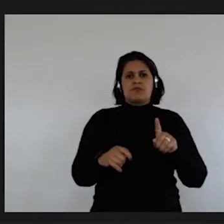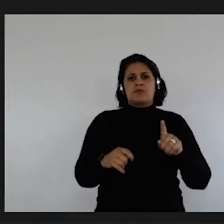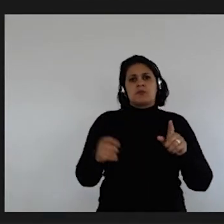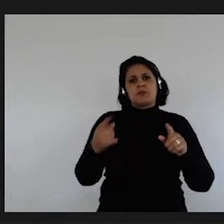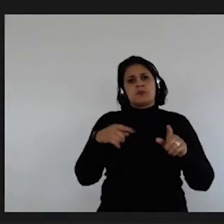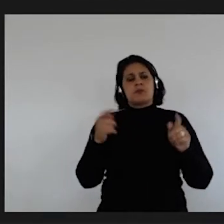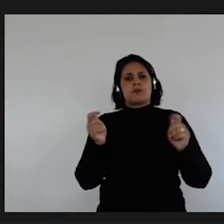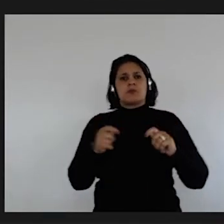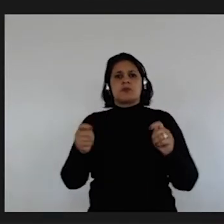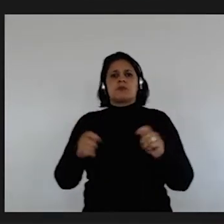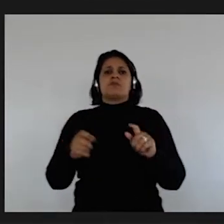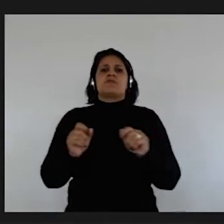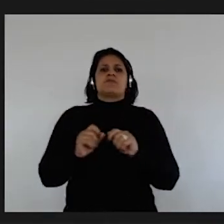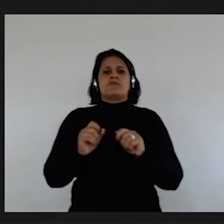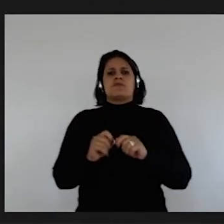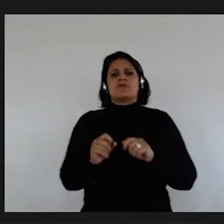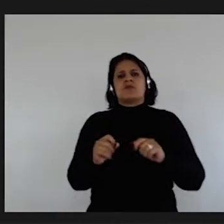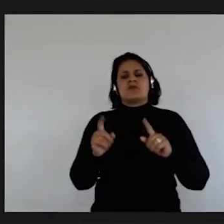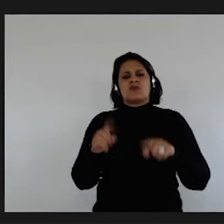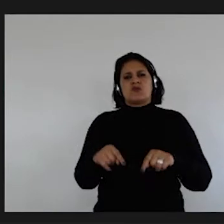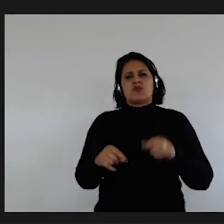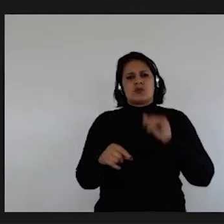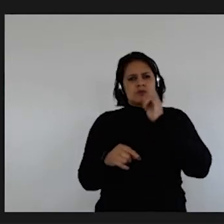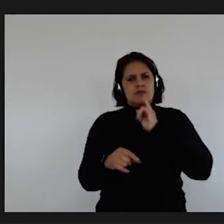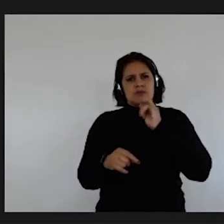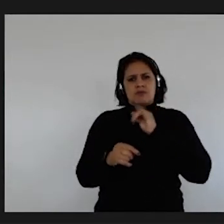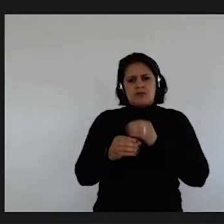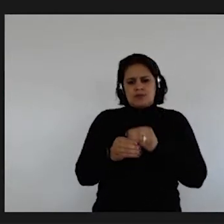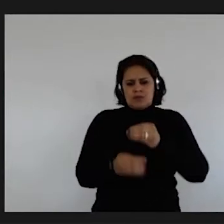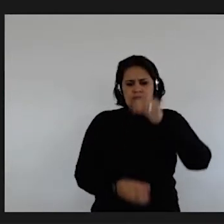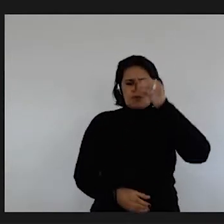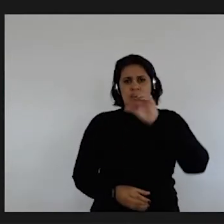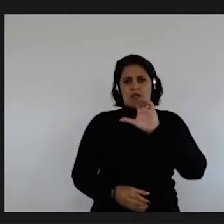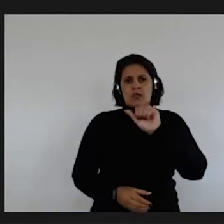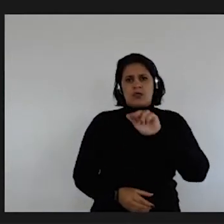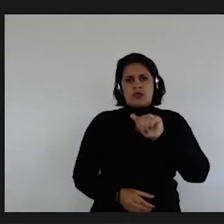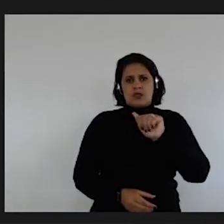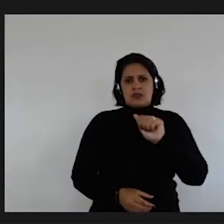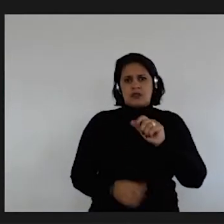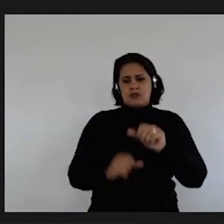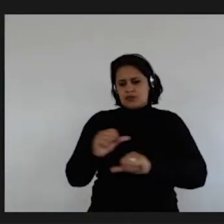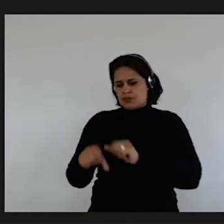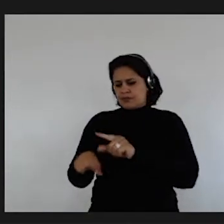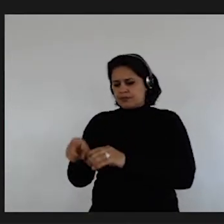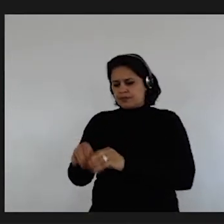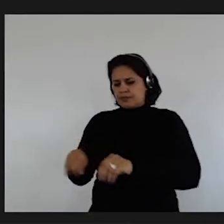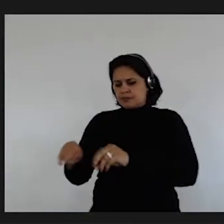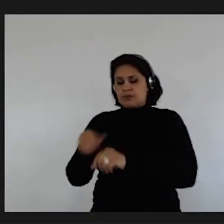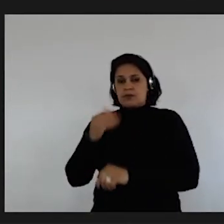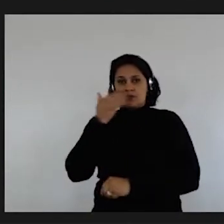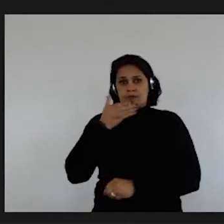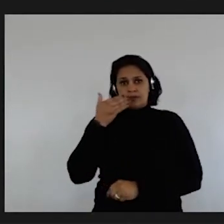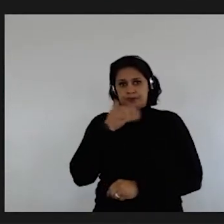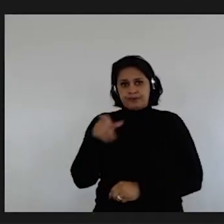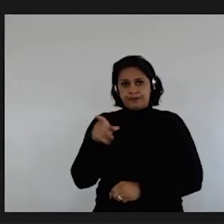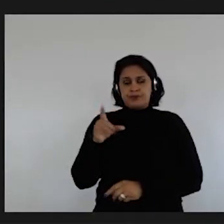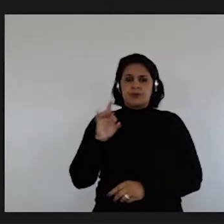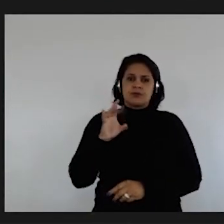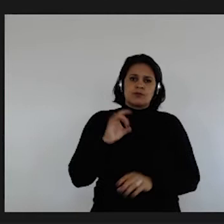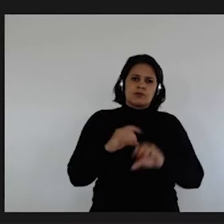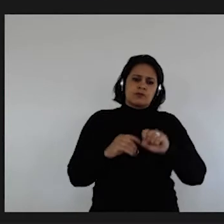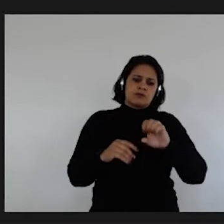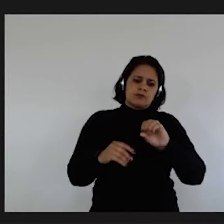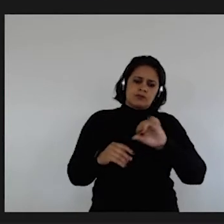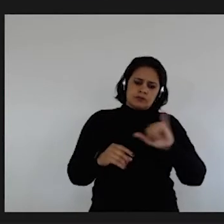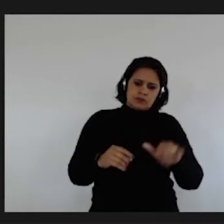transformar essa cana em açúcar. Quando se fala em agronegócio, não se fala apenas em monoculturas de soja, milho, carne, mas também